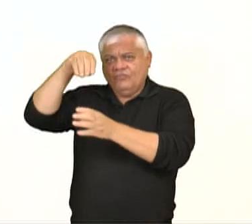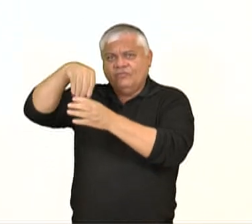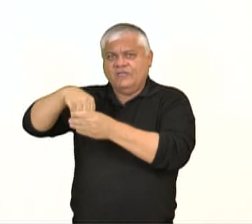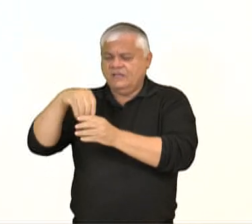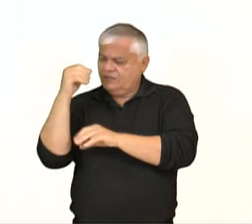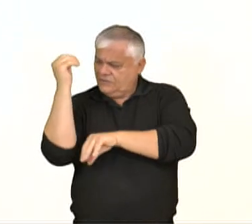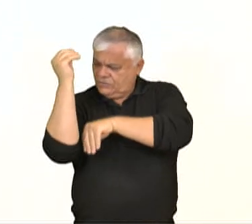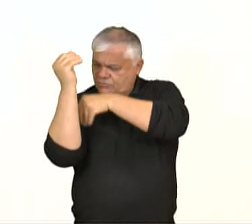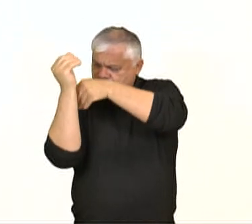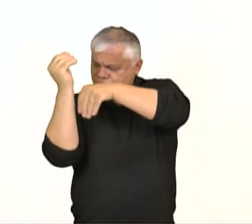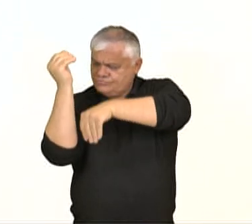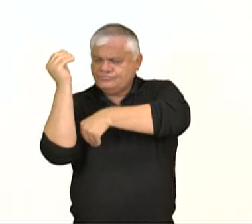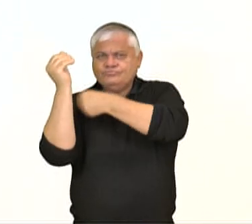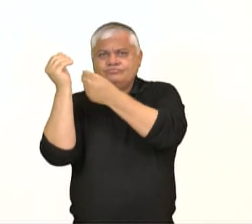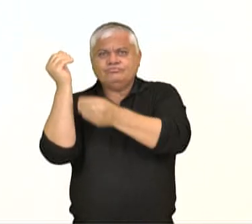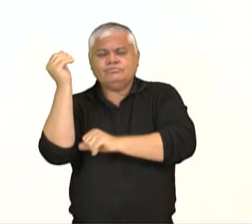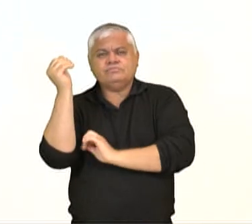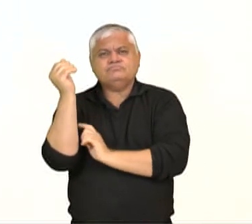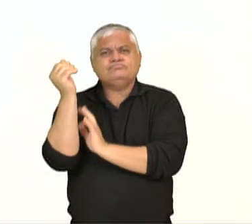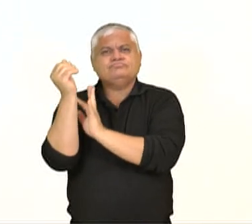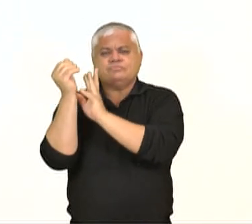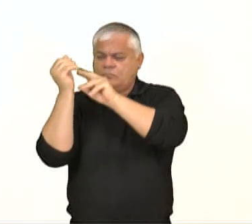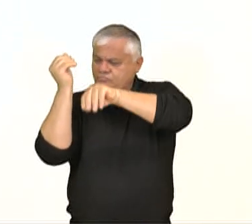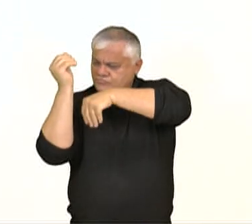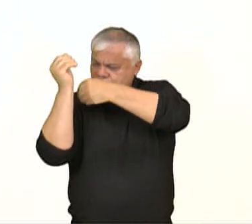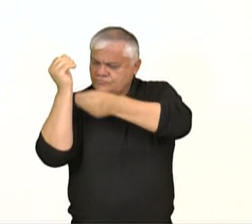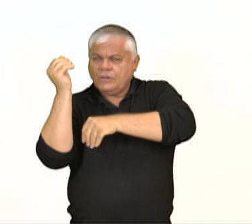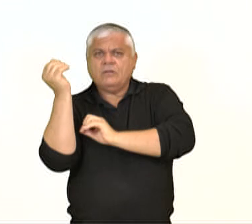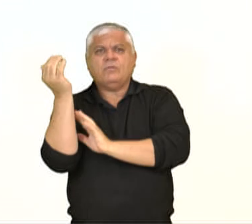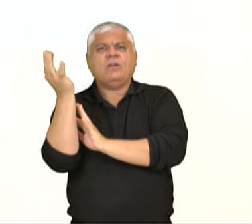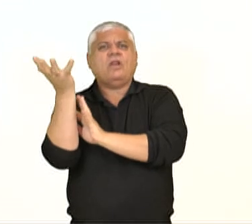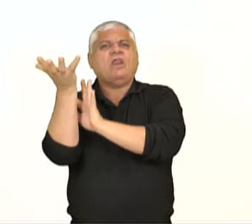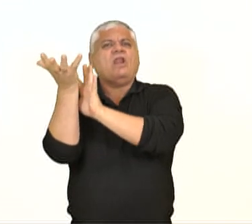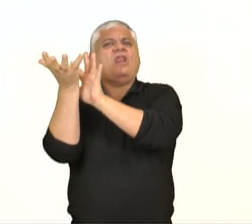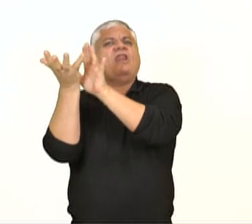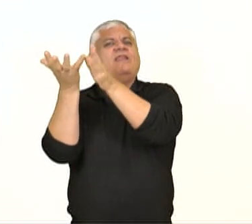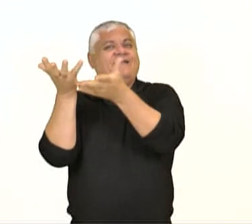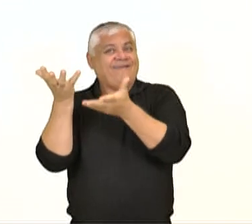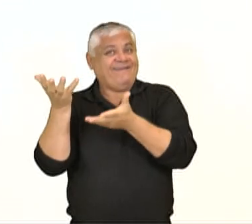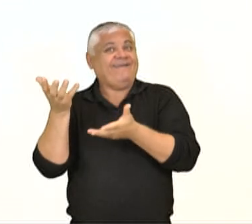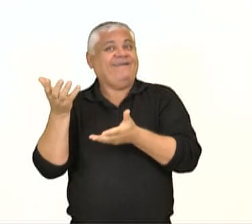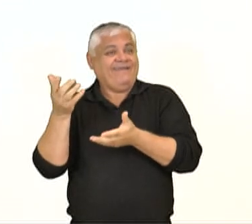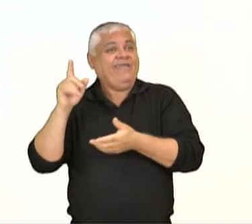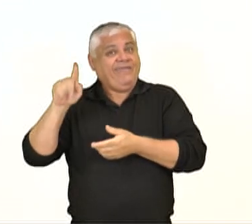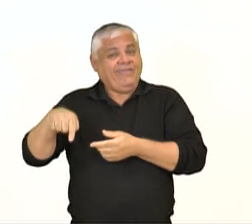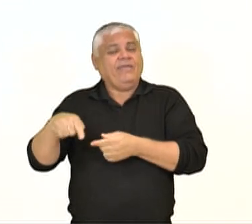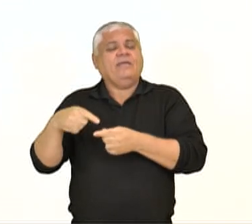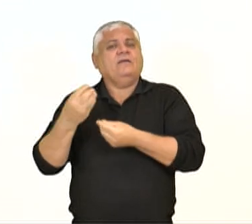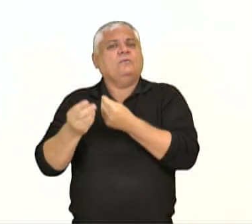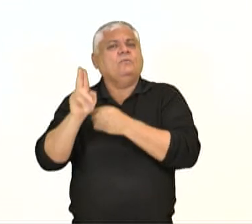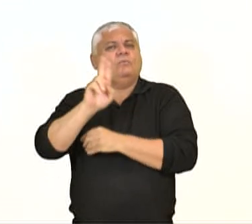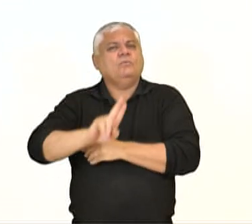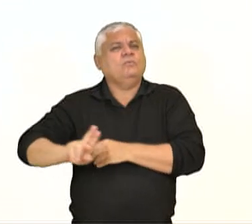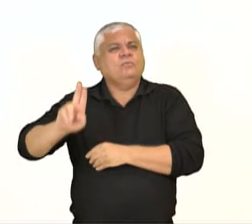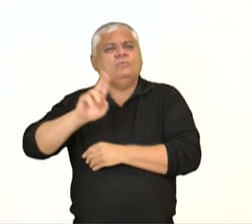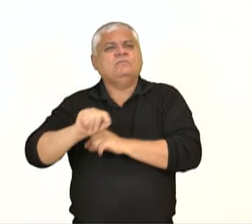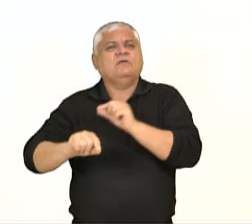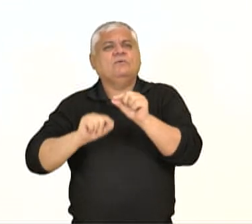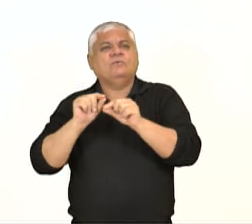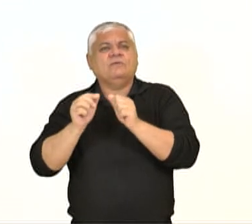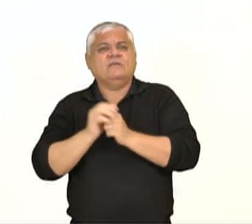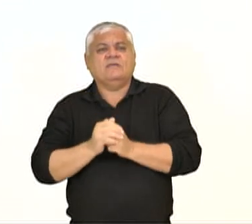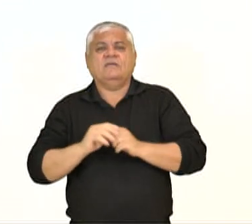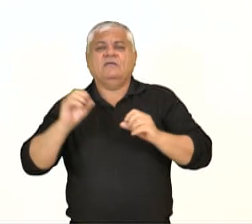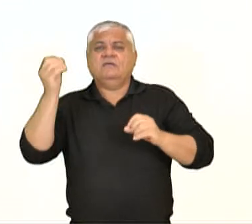linda, maravilhosa de produzir o próprio alimento através da fotossíntese. E ela utiliza a